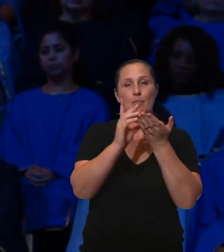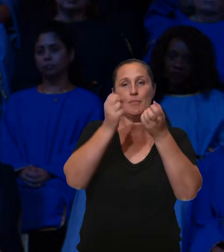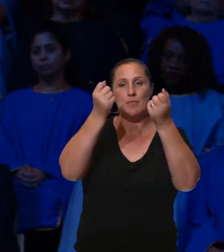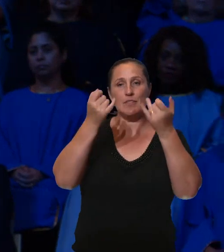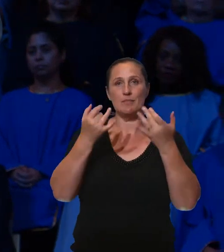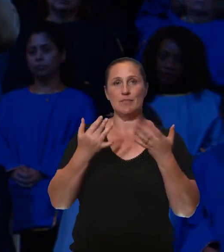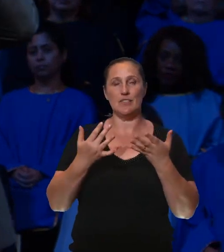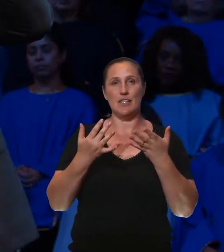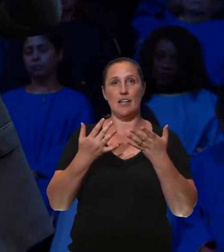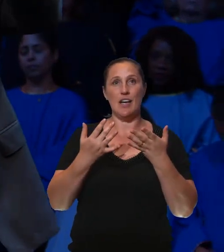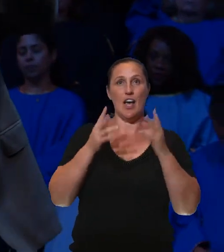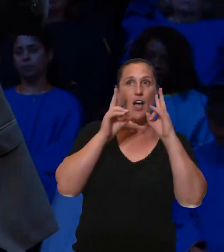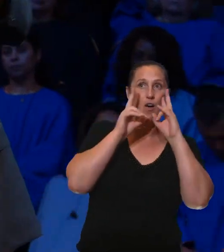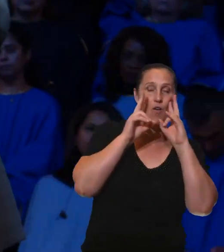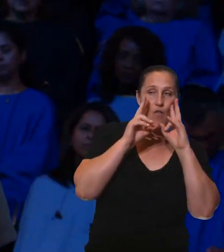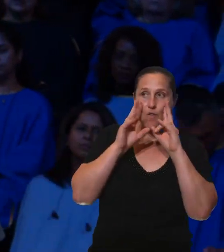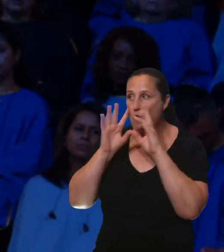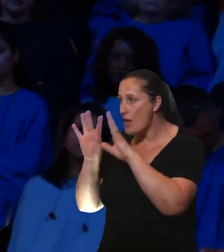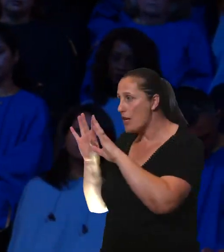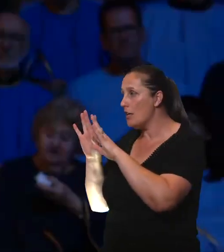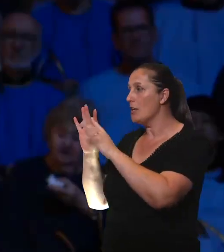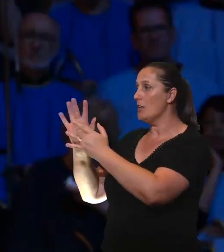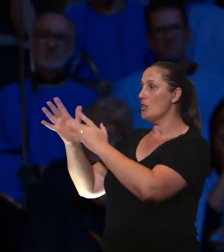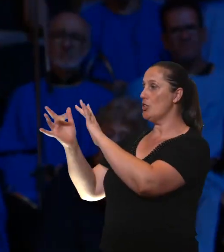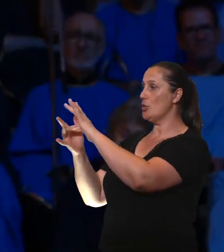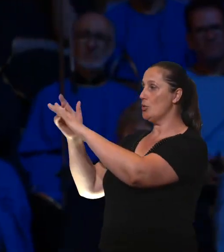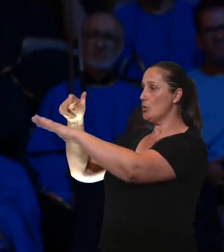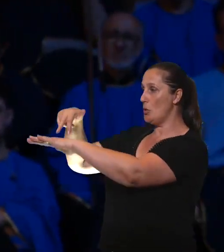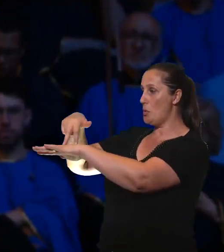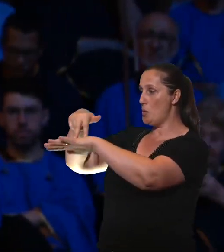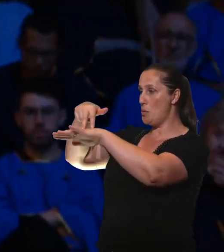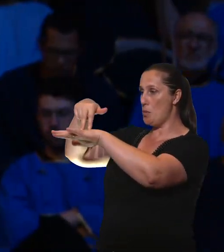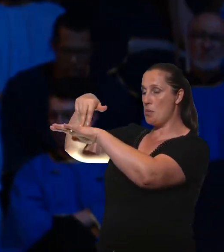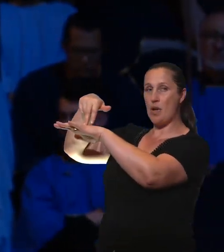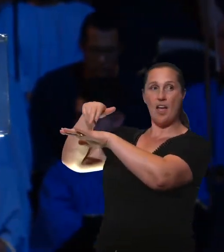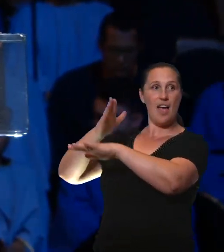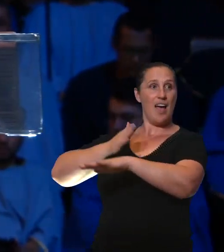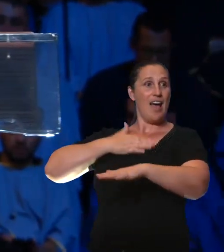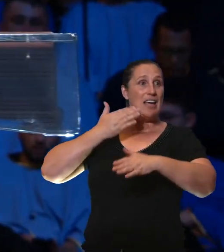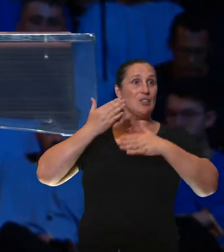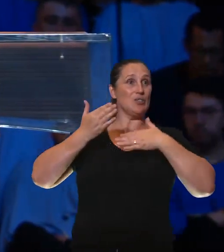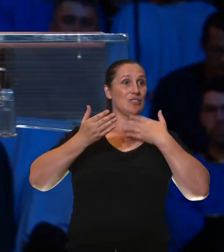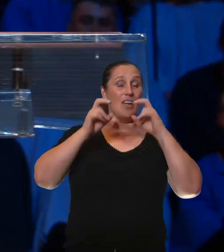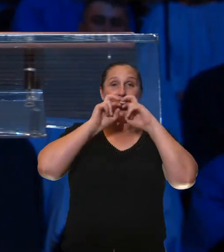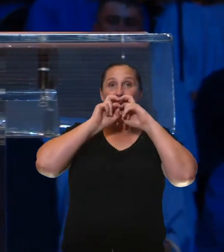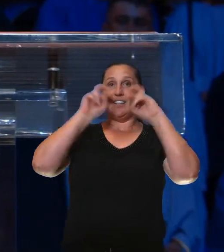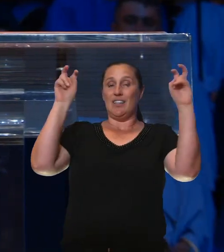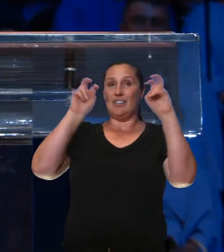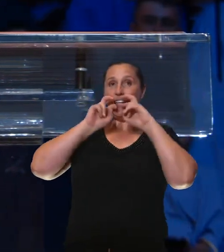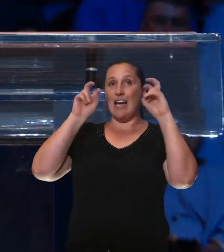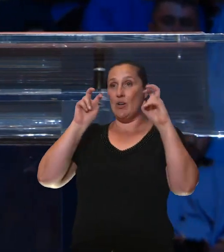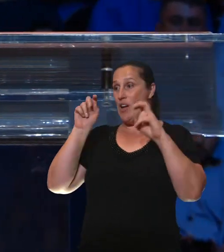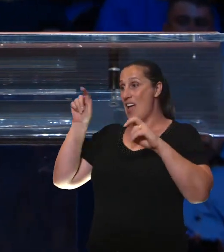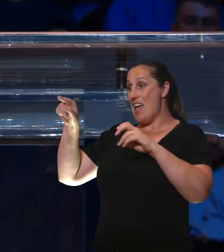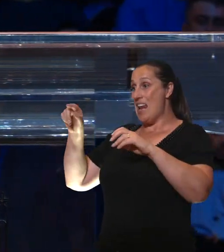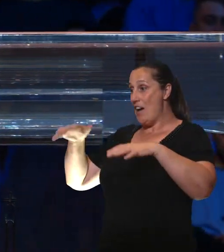que ao verem Jesus, ficaram assustados e gritaram: é